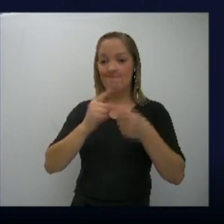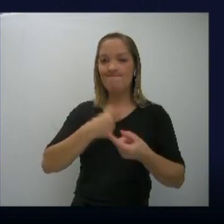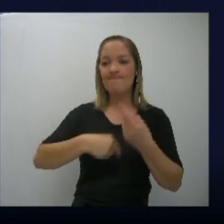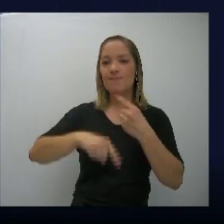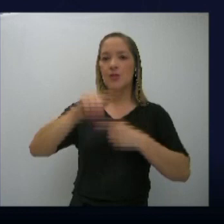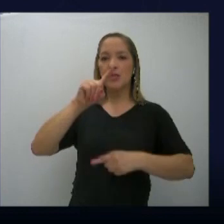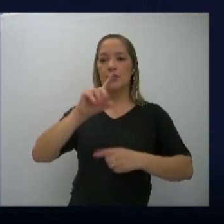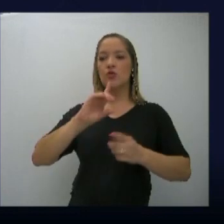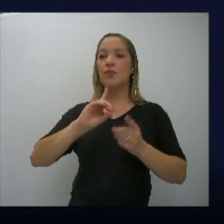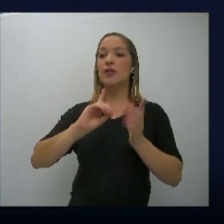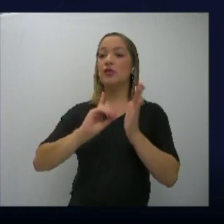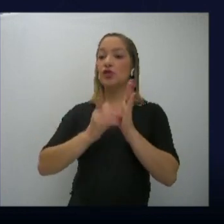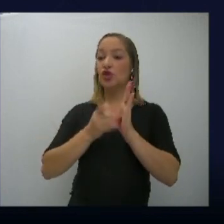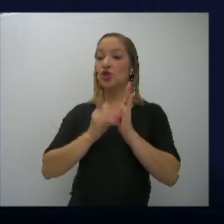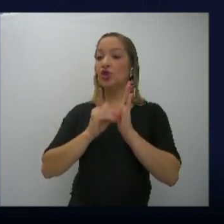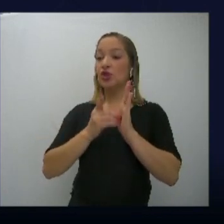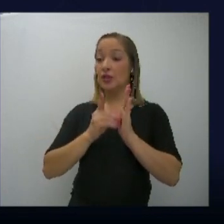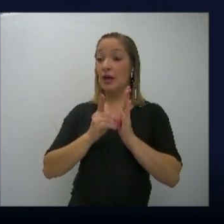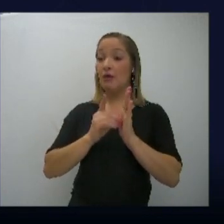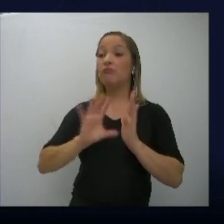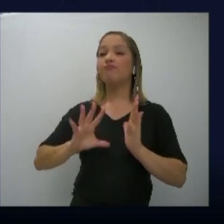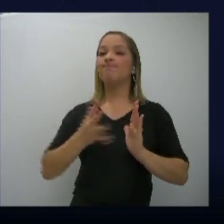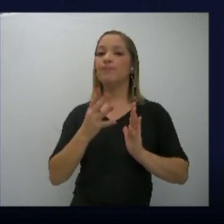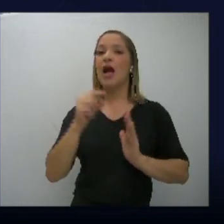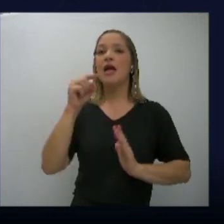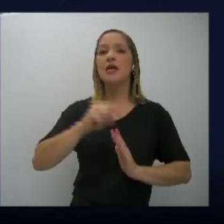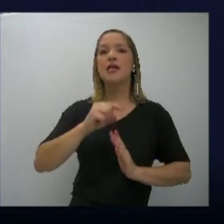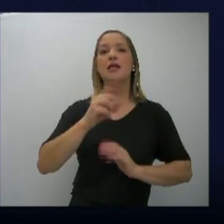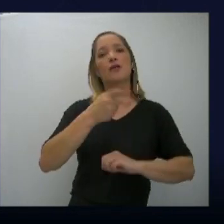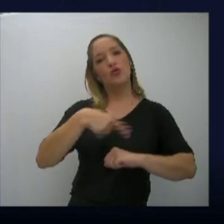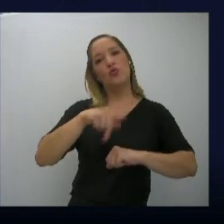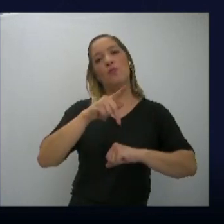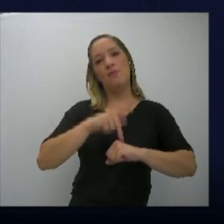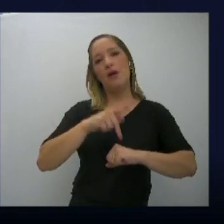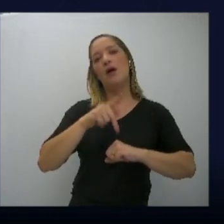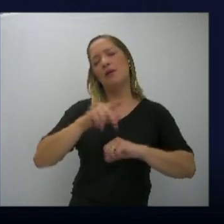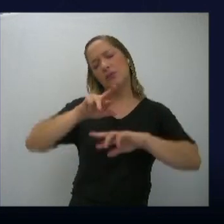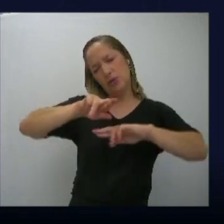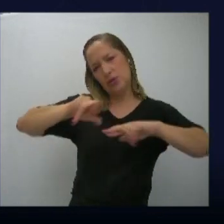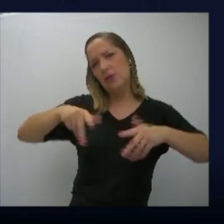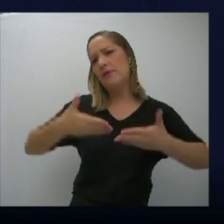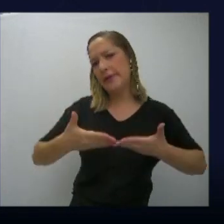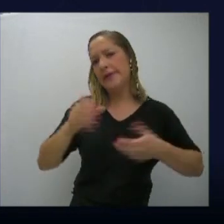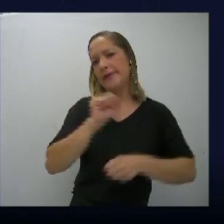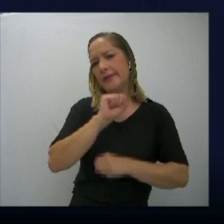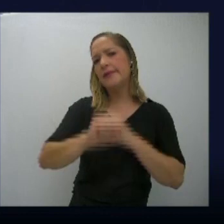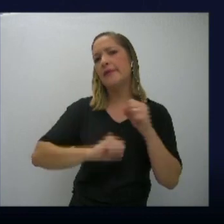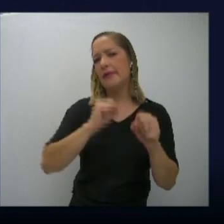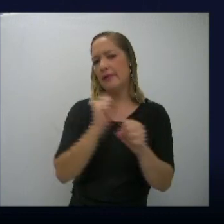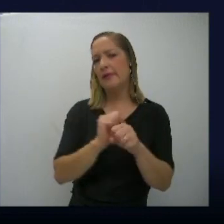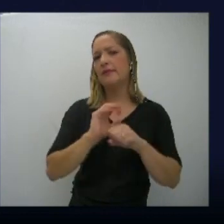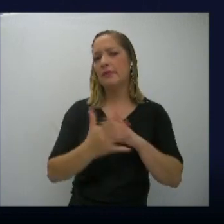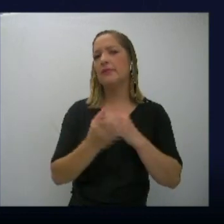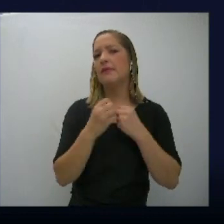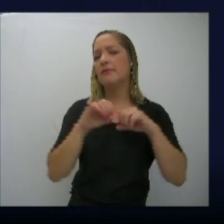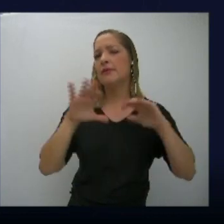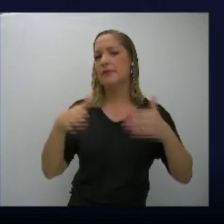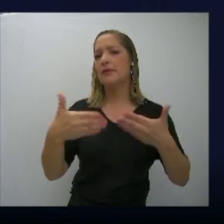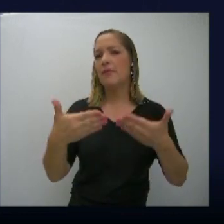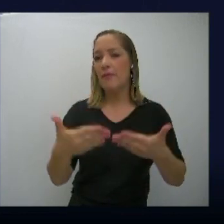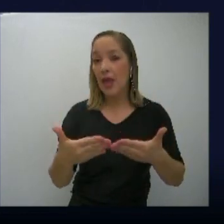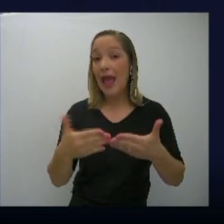digital que tá acontecendo é no país obra que tem significado com esse ano que nós tivemos aqui com academia